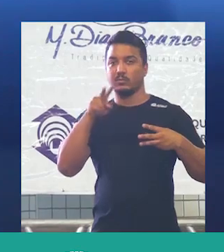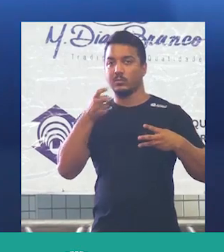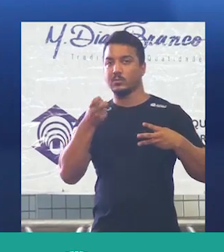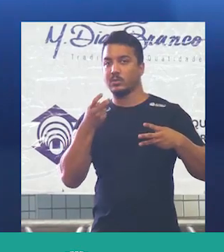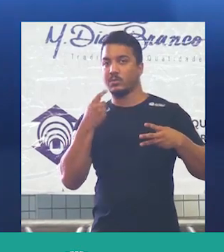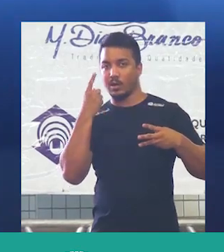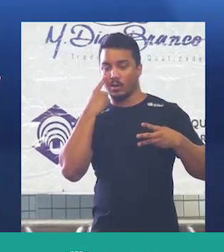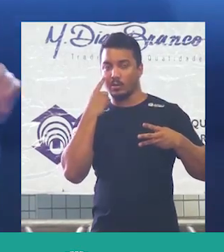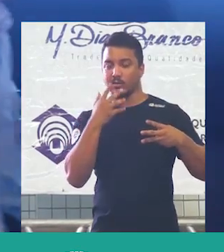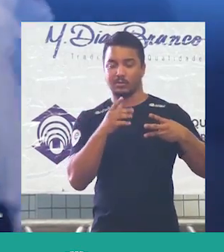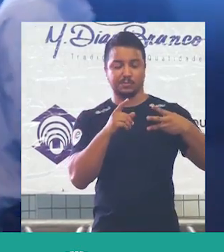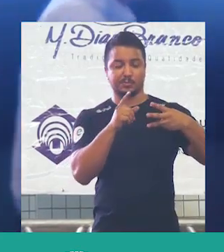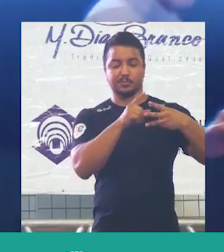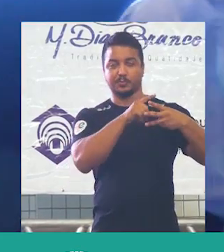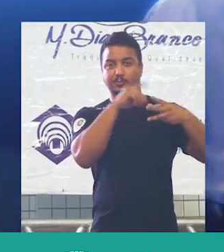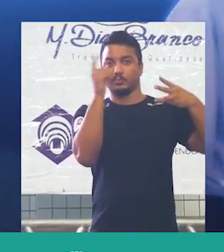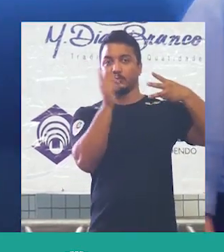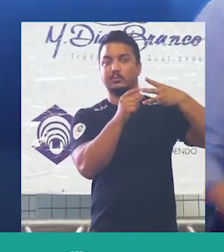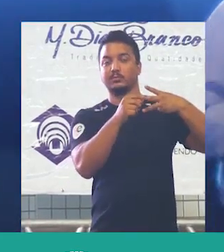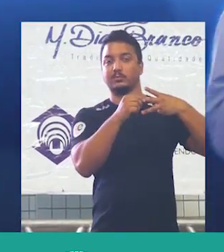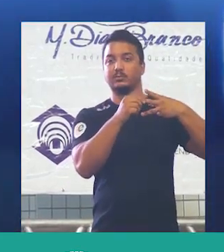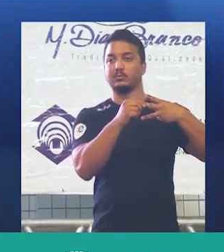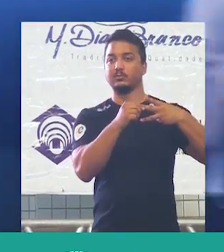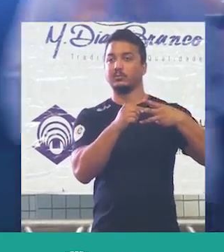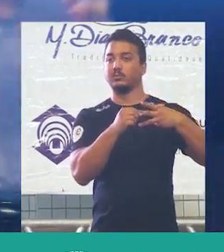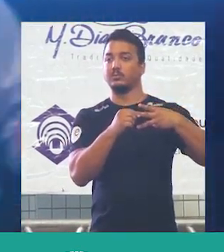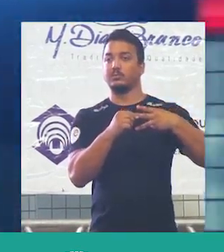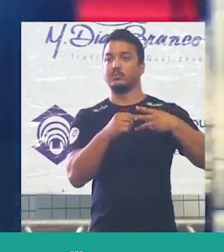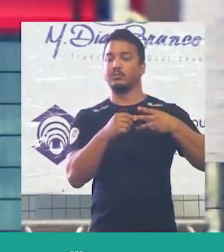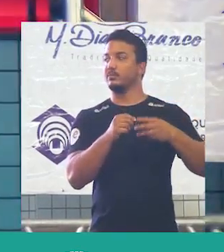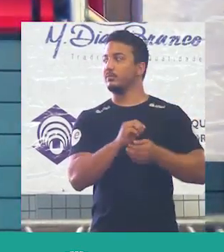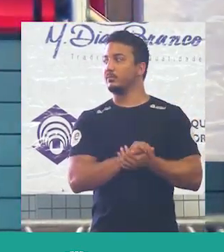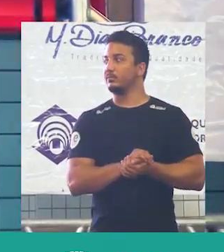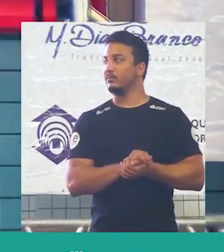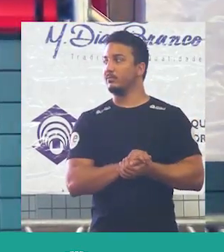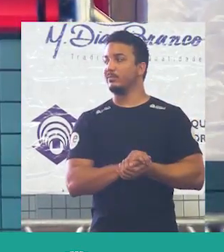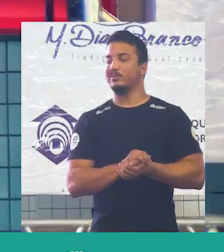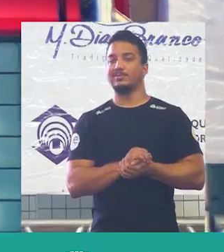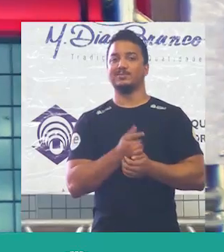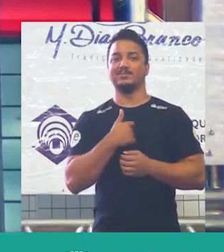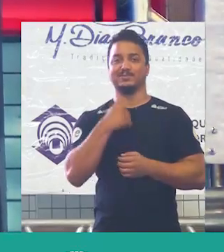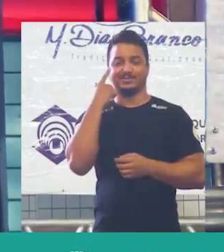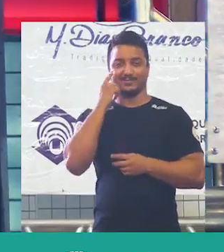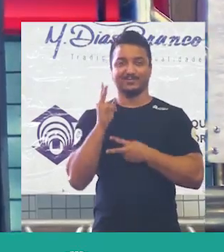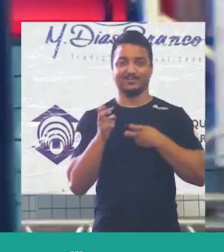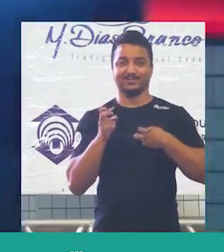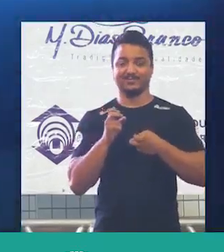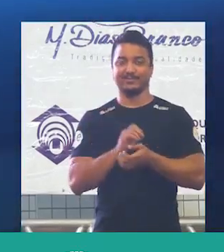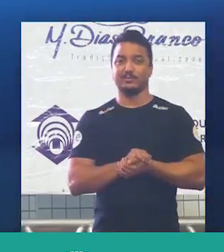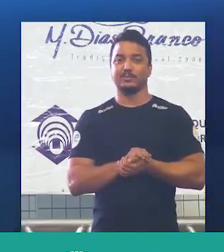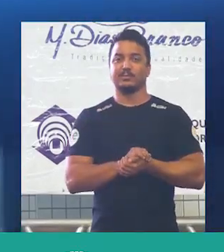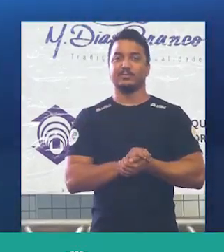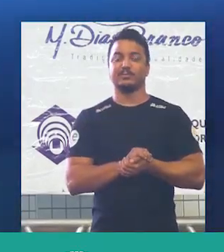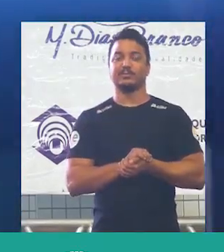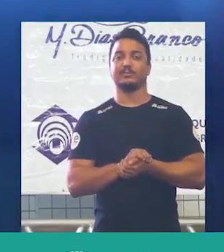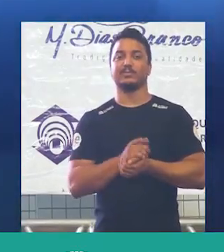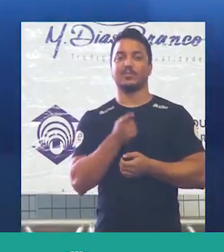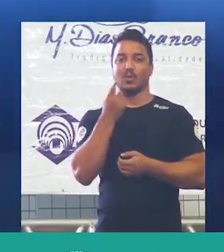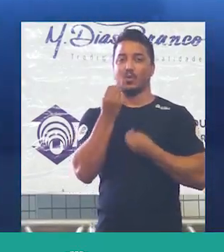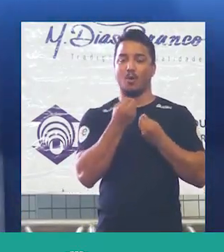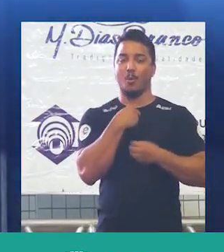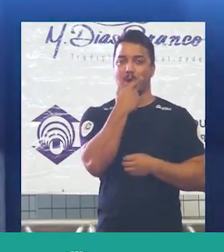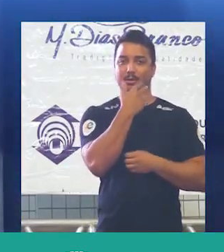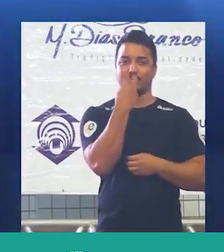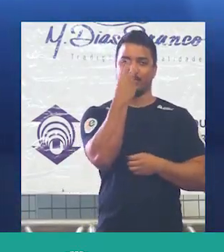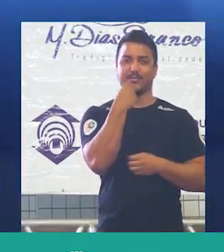labial. Pois vamos nós. Assim, quando você enche a bochecha assim, faz assim, né, ó. Dá para notar bem direitinho o que está